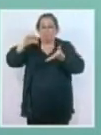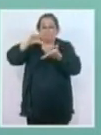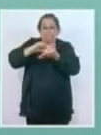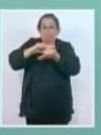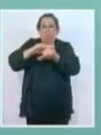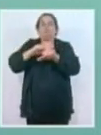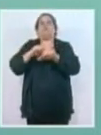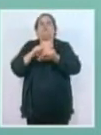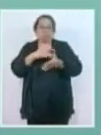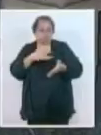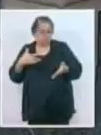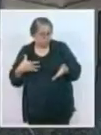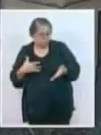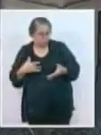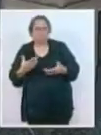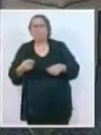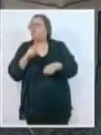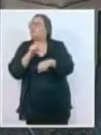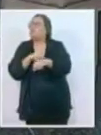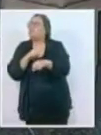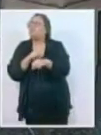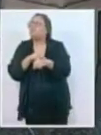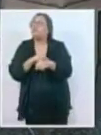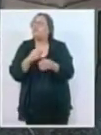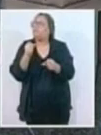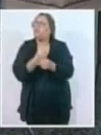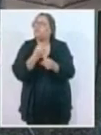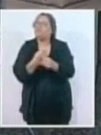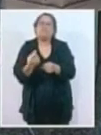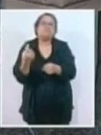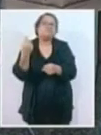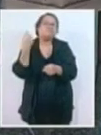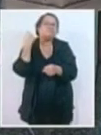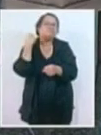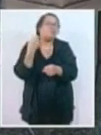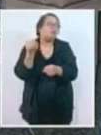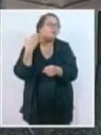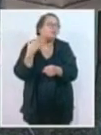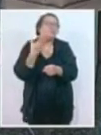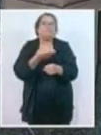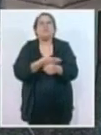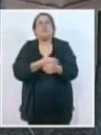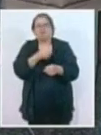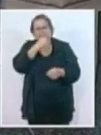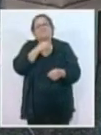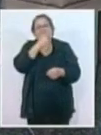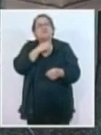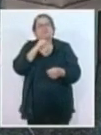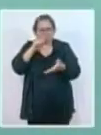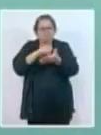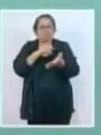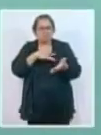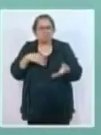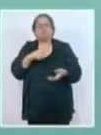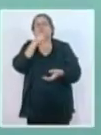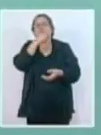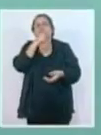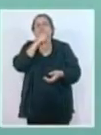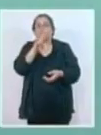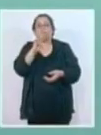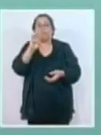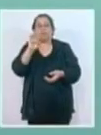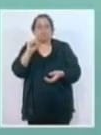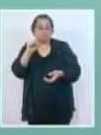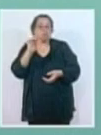unidade. Há quanto tempo essa unidade foi construída, essa UBS? Essa unidade, ela é muito antiga. Muito antiga. A UBS, ela é muito antiga,